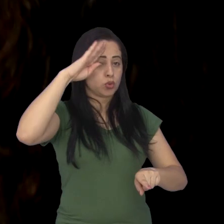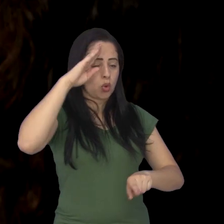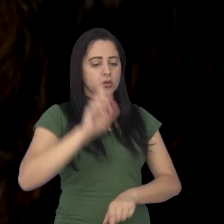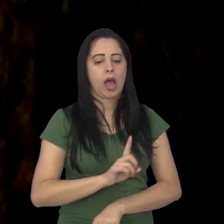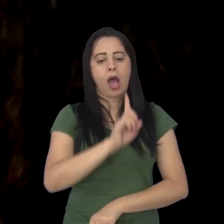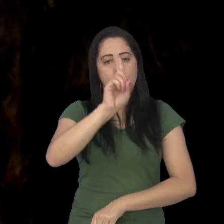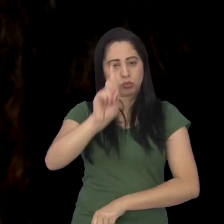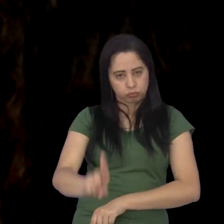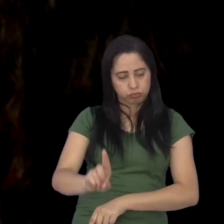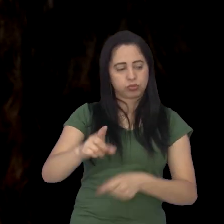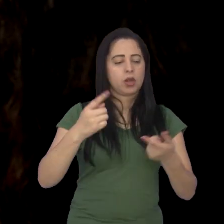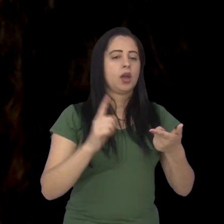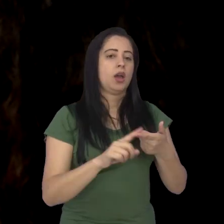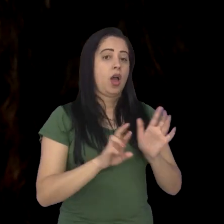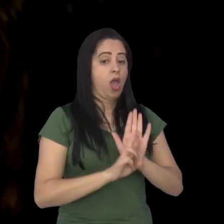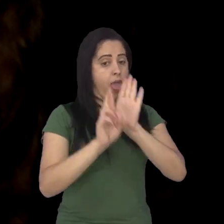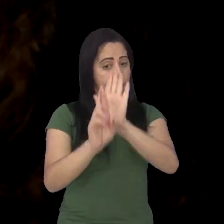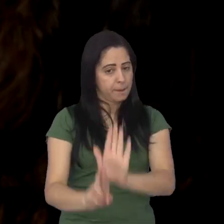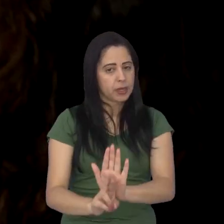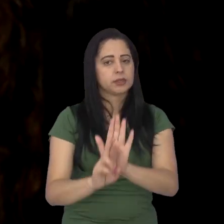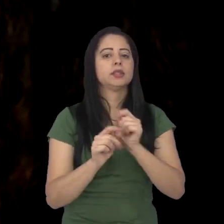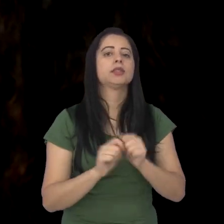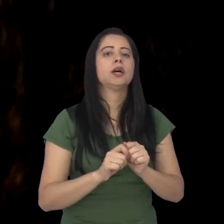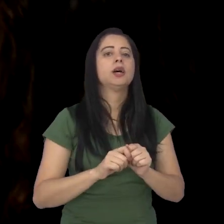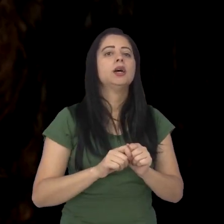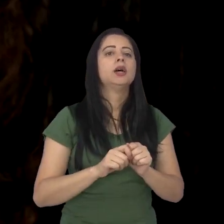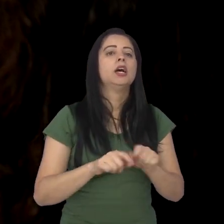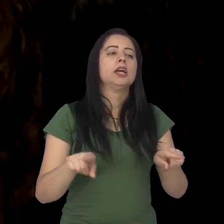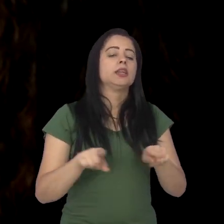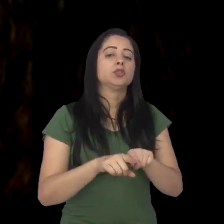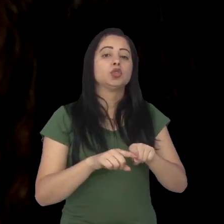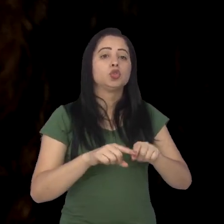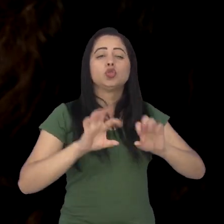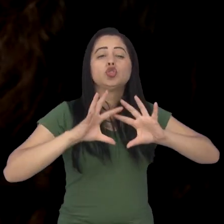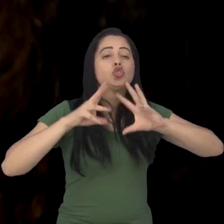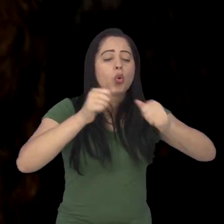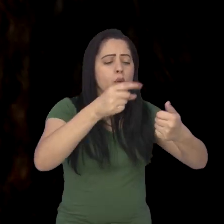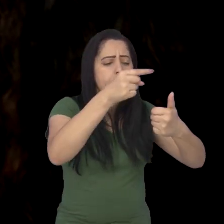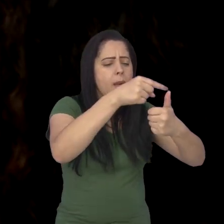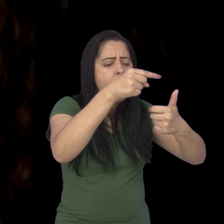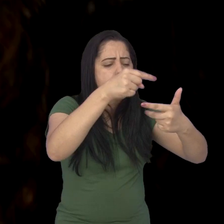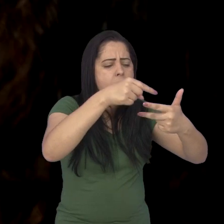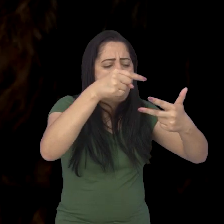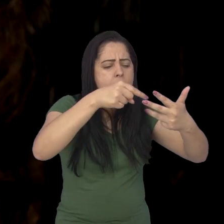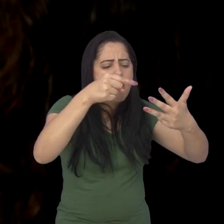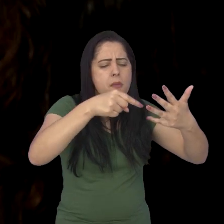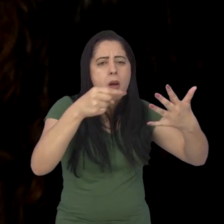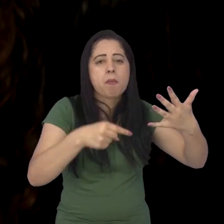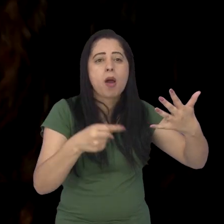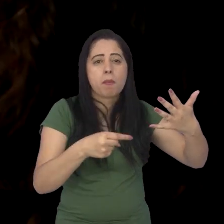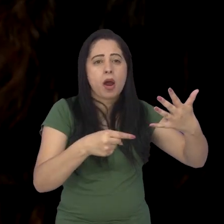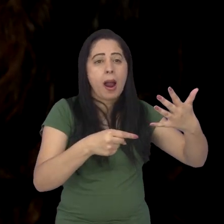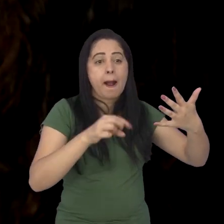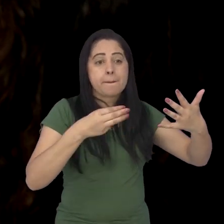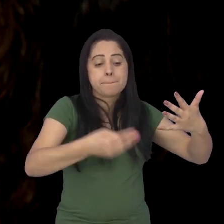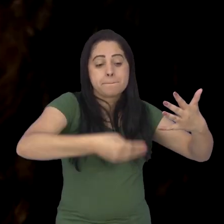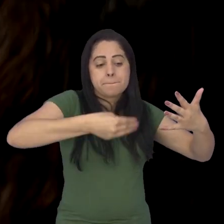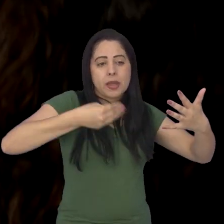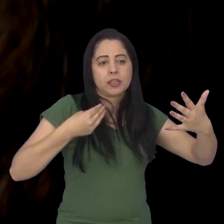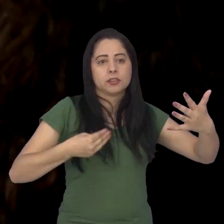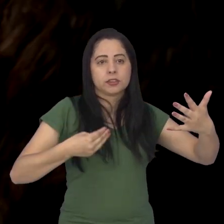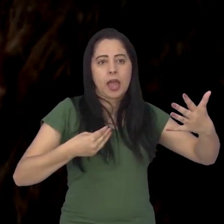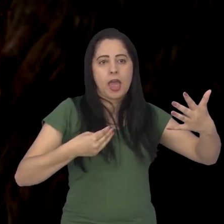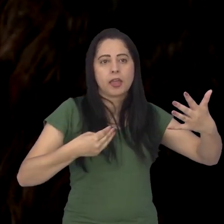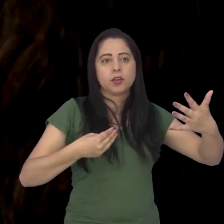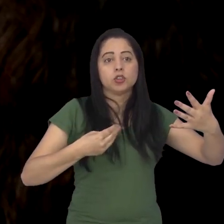INPE. Aí, o Ministério da Aeronáutica enviou, o Ministério da Marinha, que não é mais defesa, né? Era